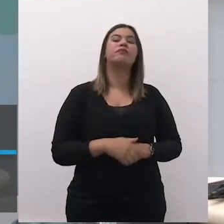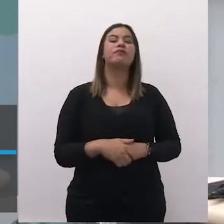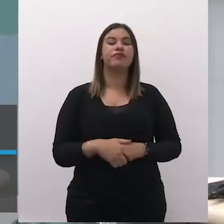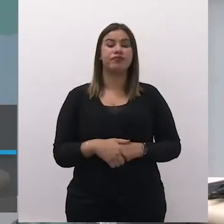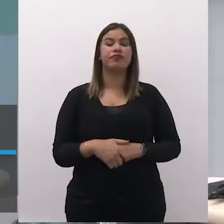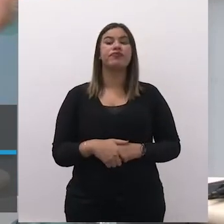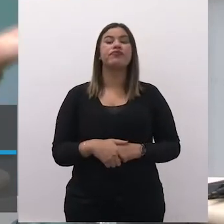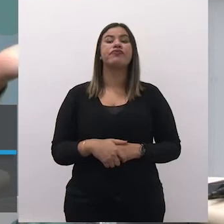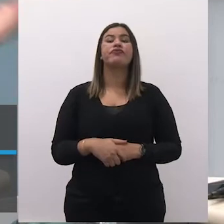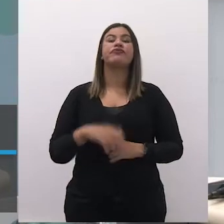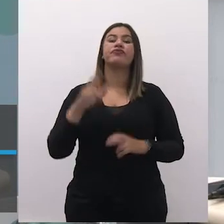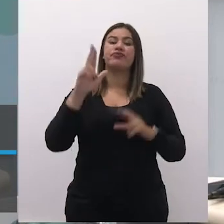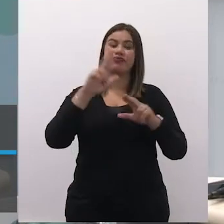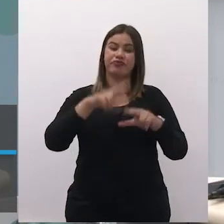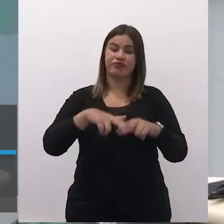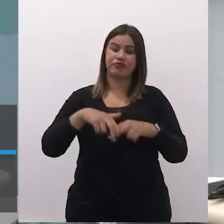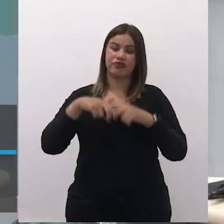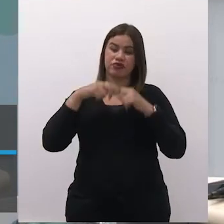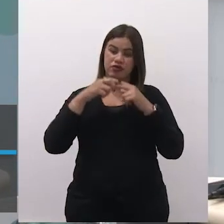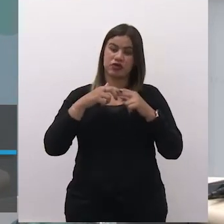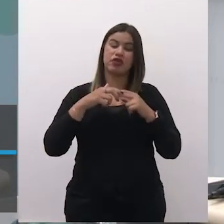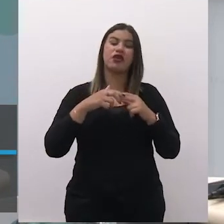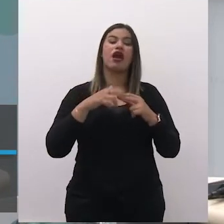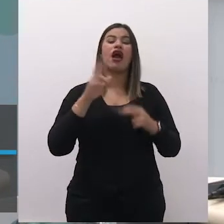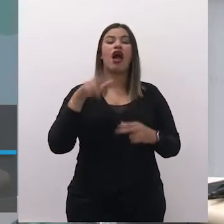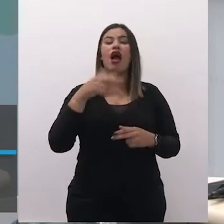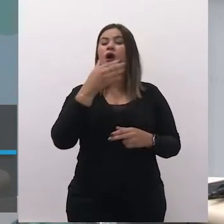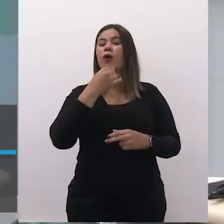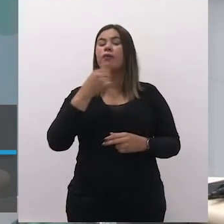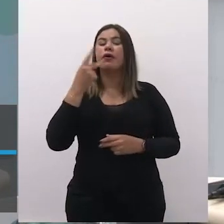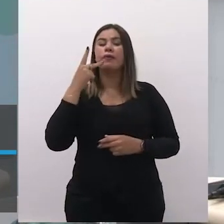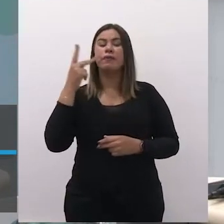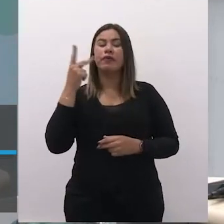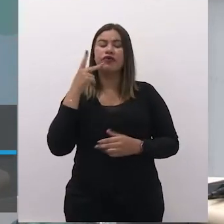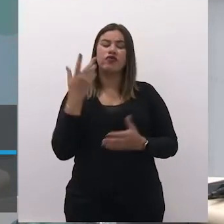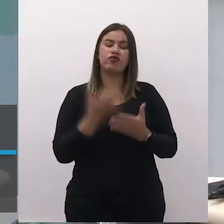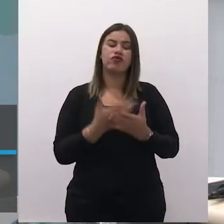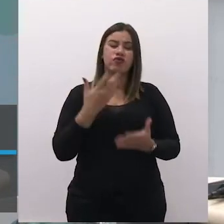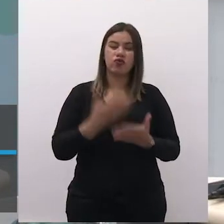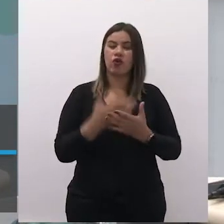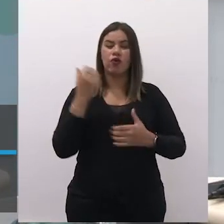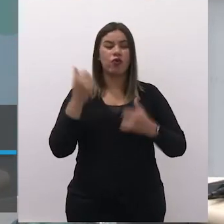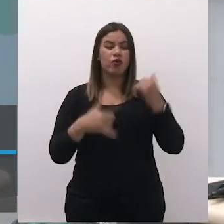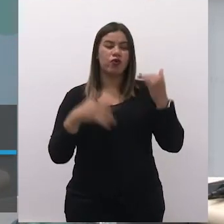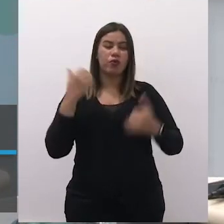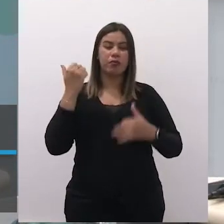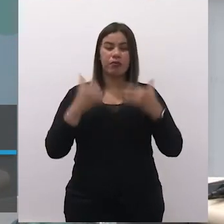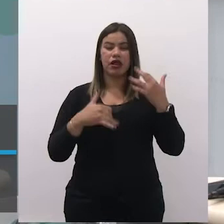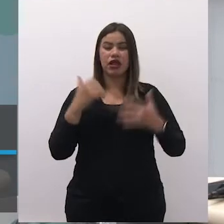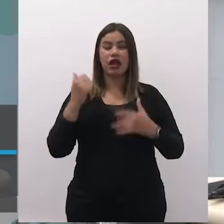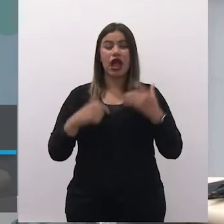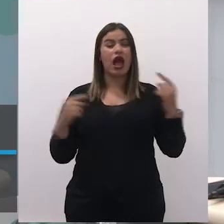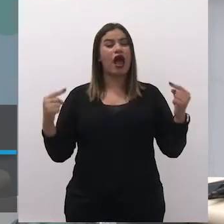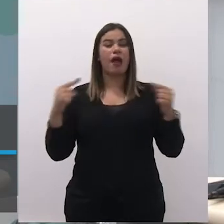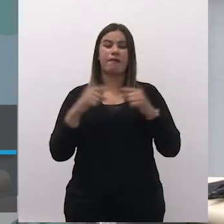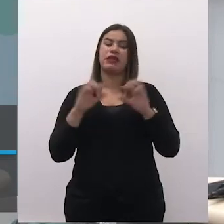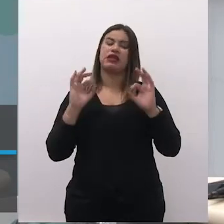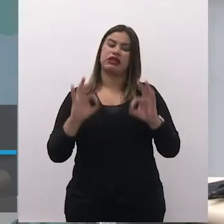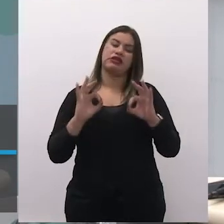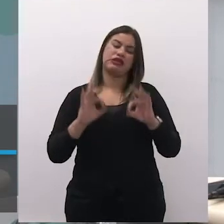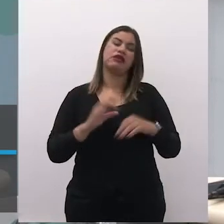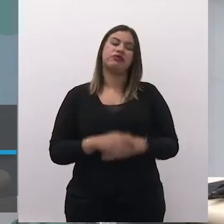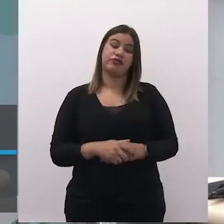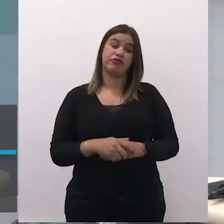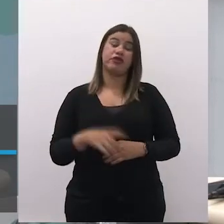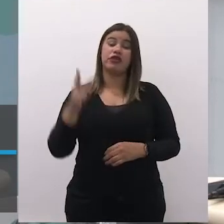e, portanto, esse caos que o Piaget tanto fala, tanto estudou, tanto tentou explicar, ele está bem forte. E nós,